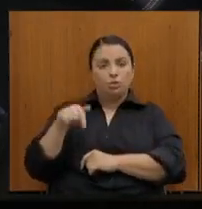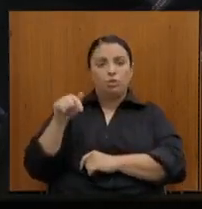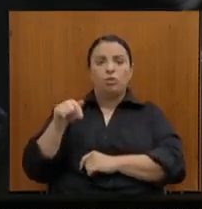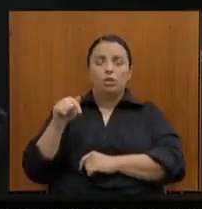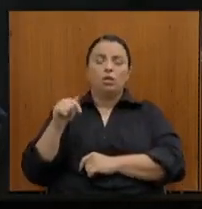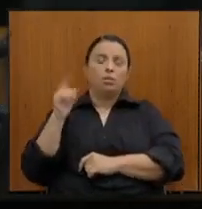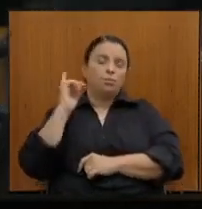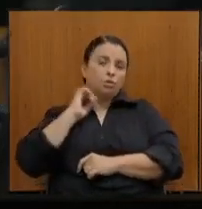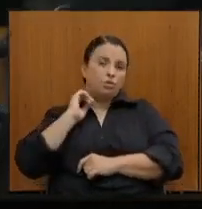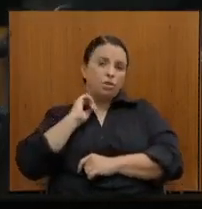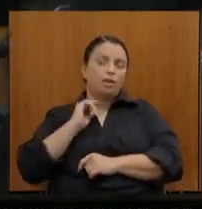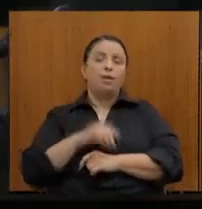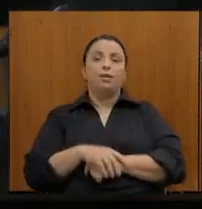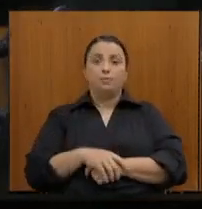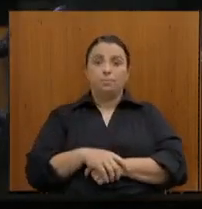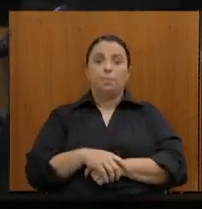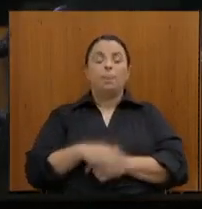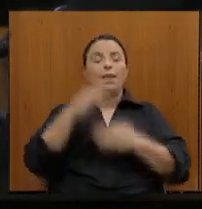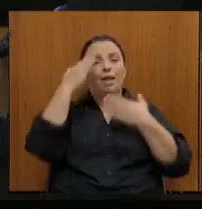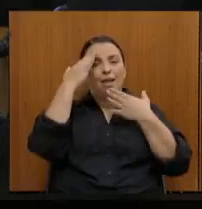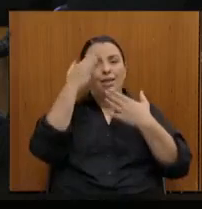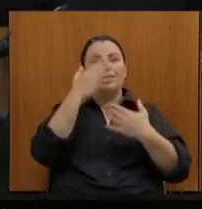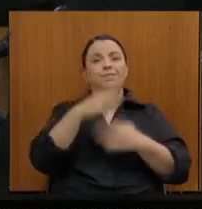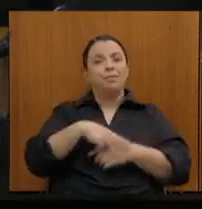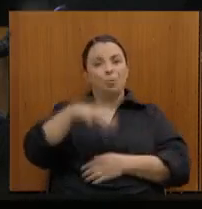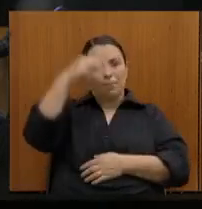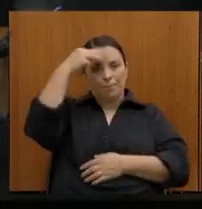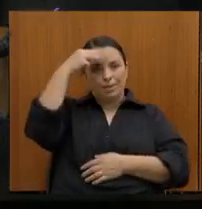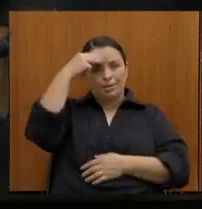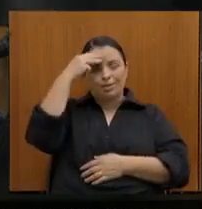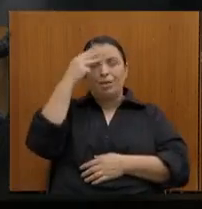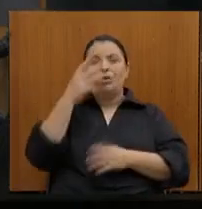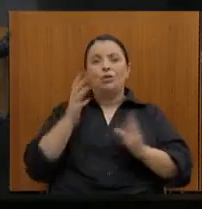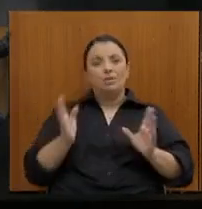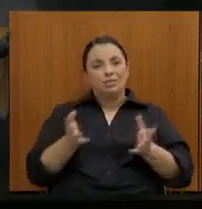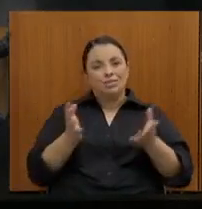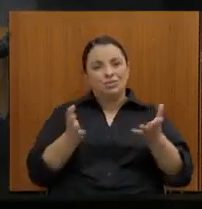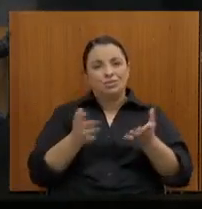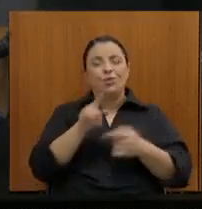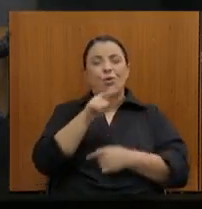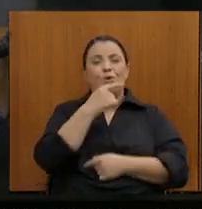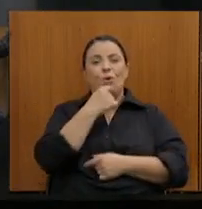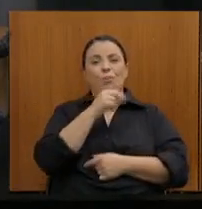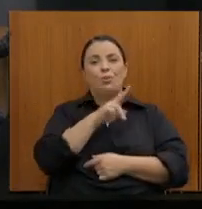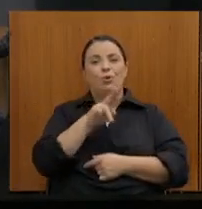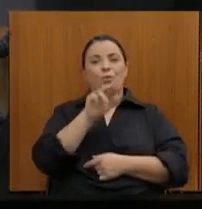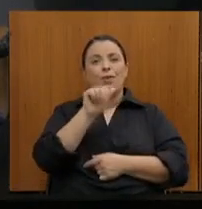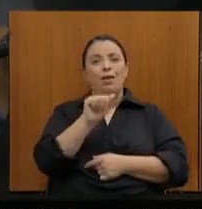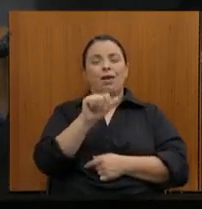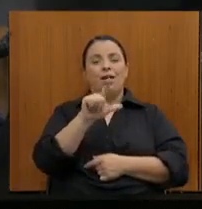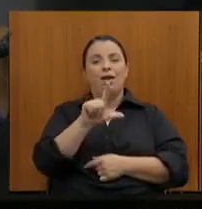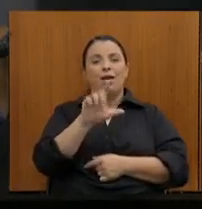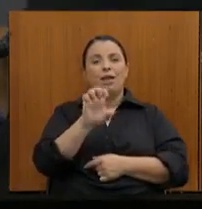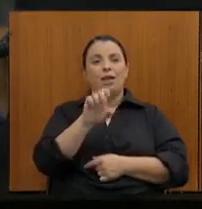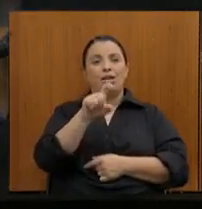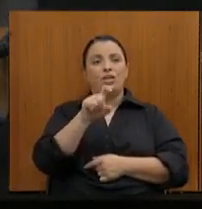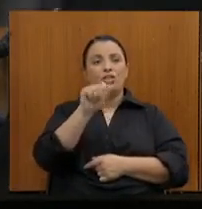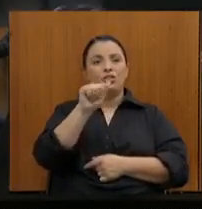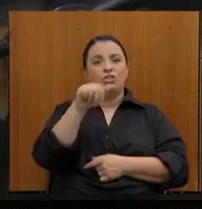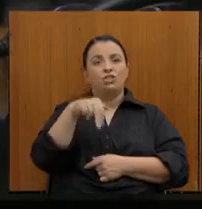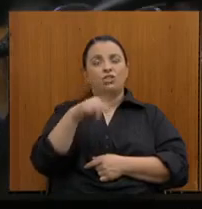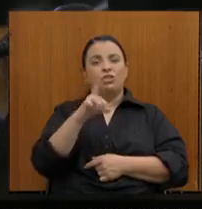agradecer o meu meu padrinho é incentivadora dez anos Alexandre Bueno Obrigado Alexandre eu pelo